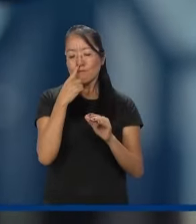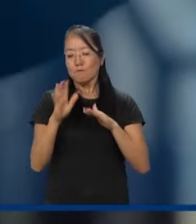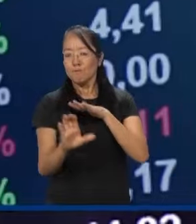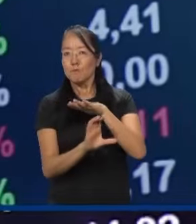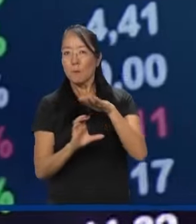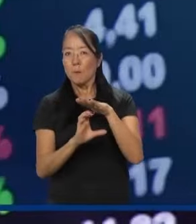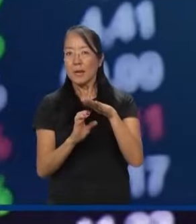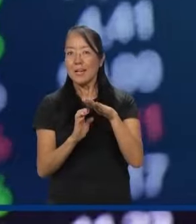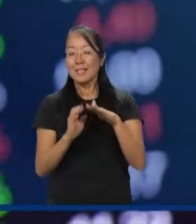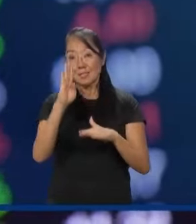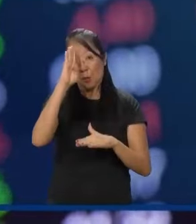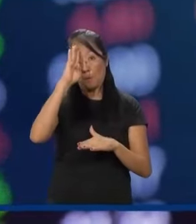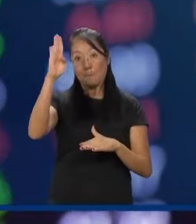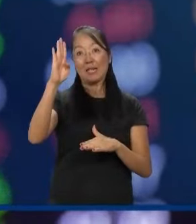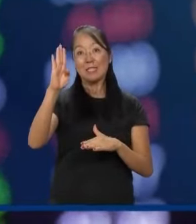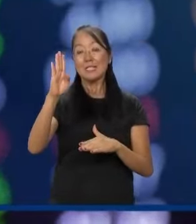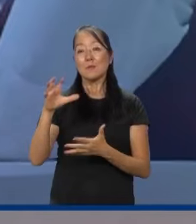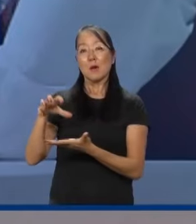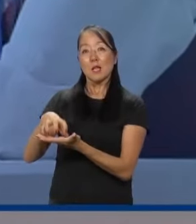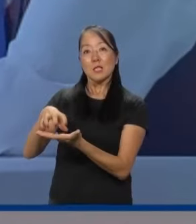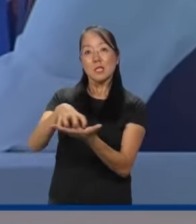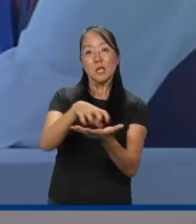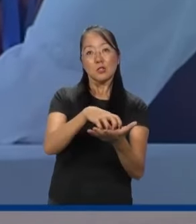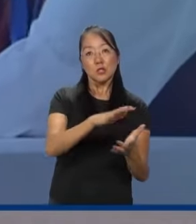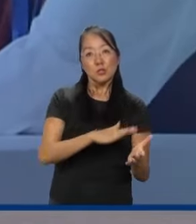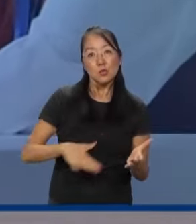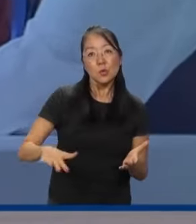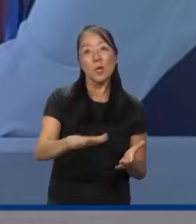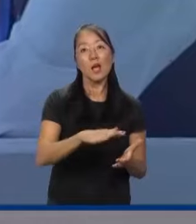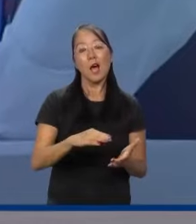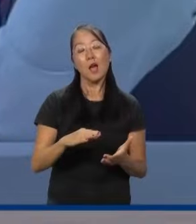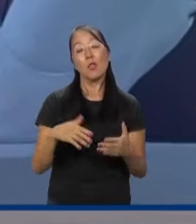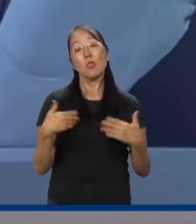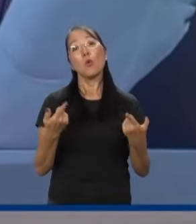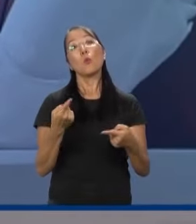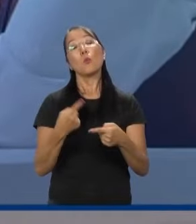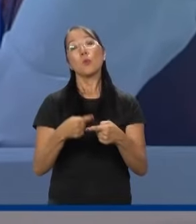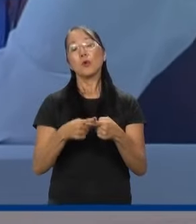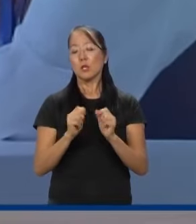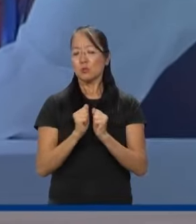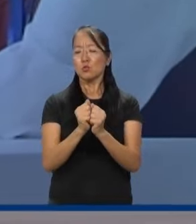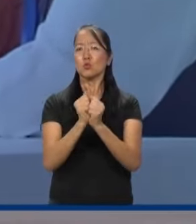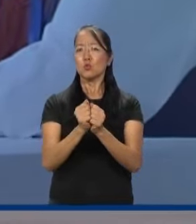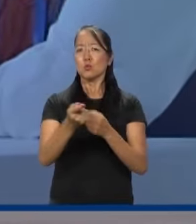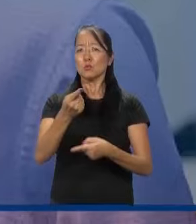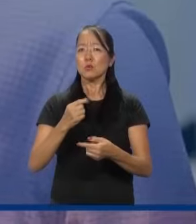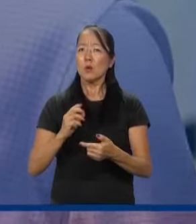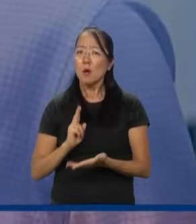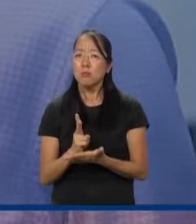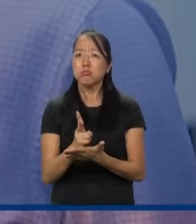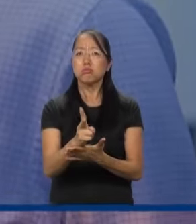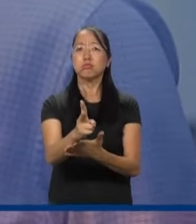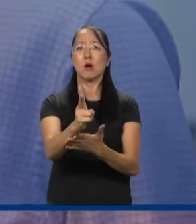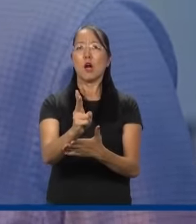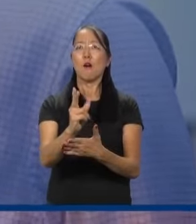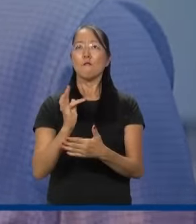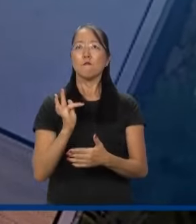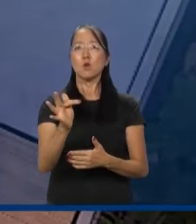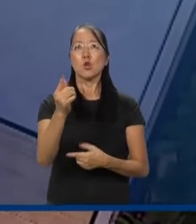os principais agentes do mercado. Afinal, juntos vamos mais longe. Porque